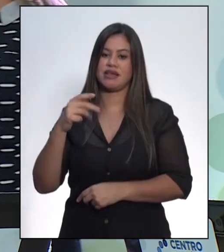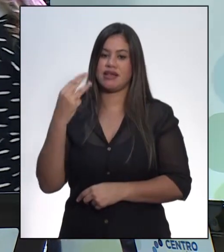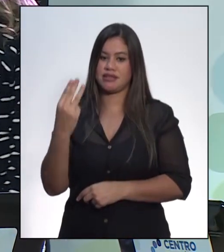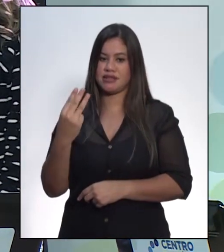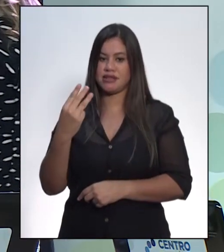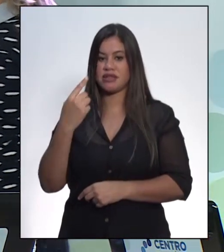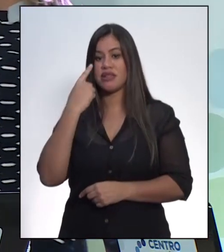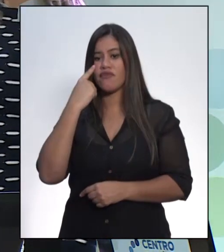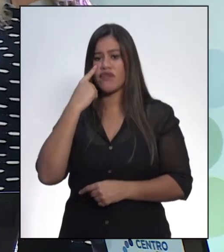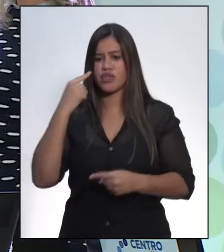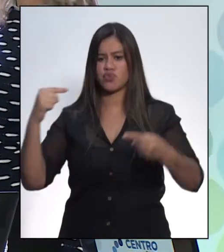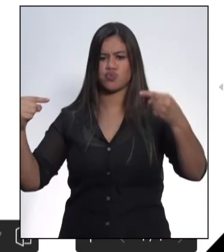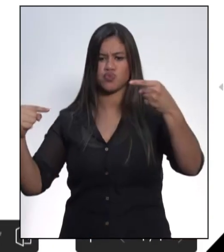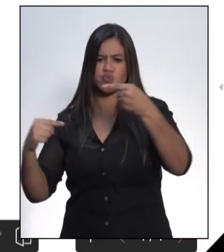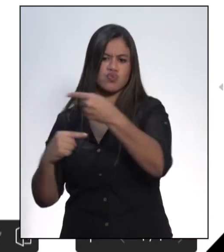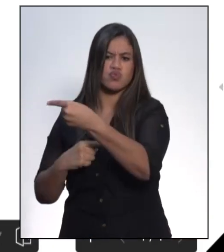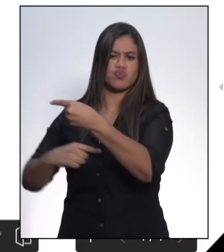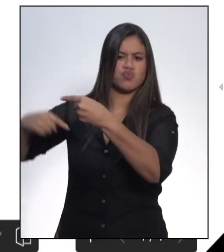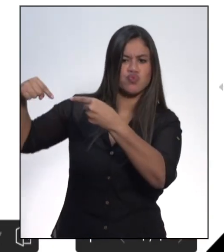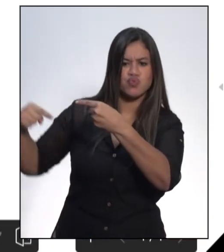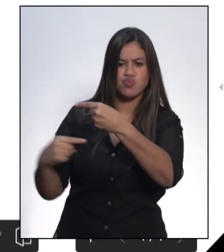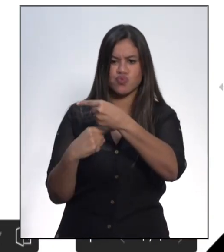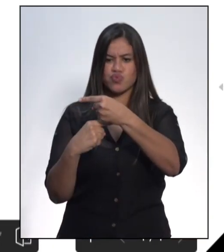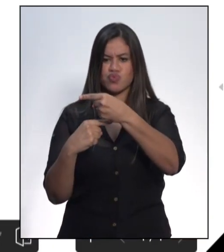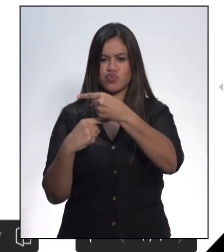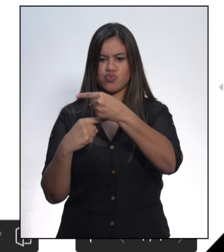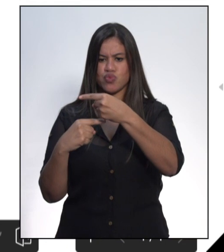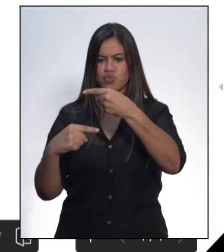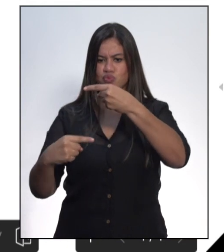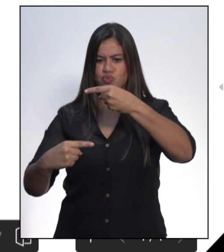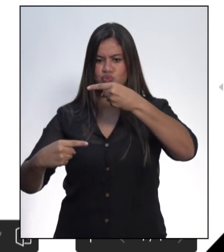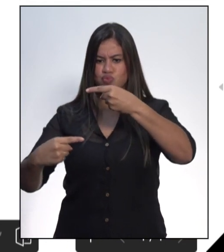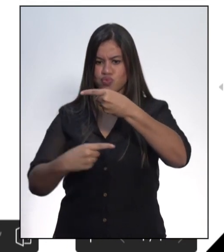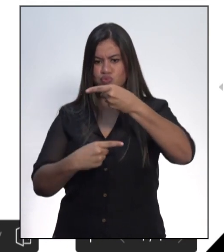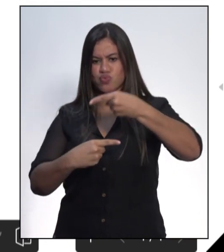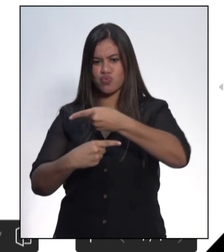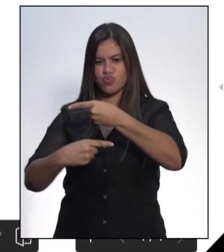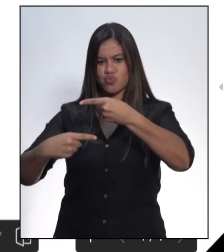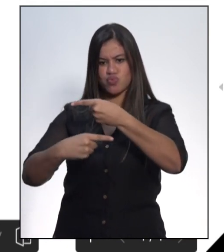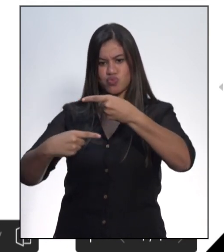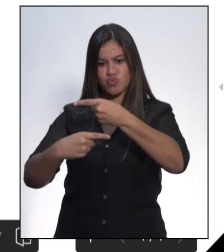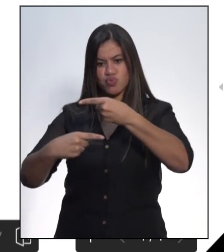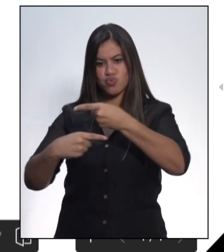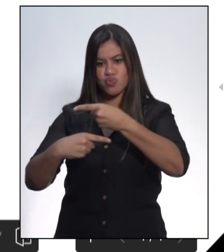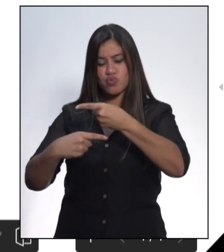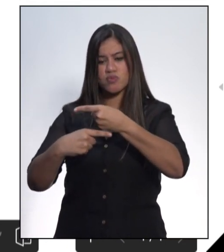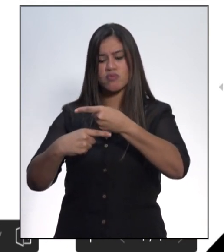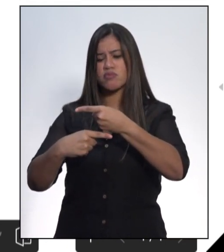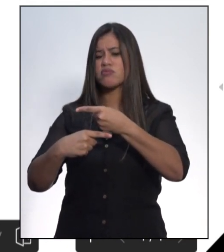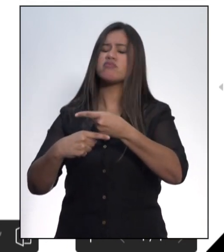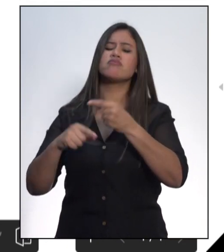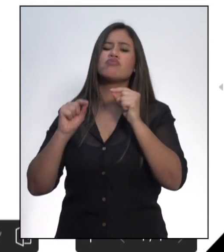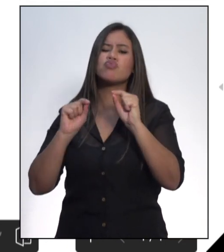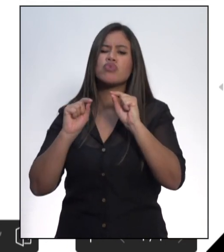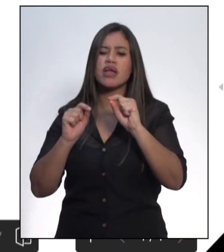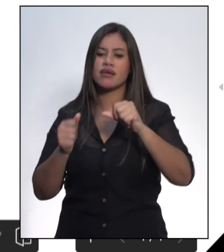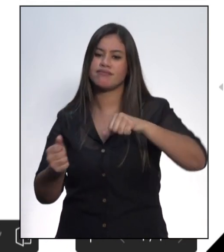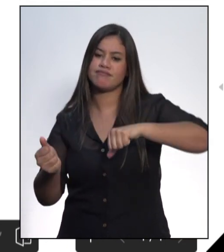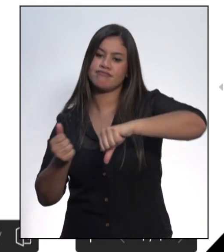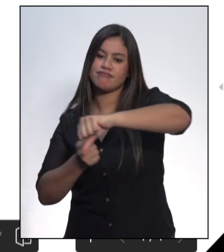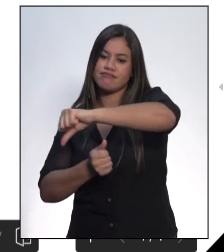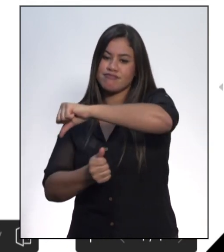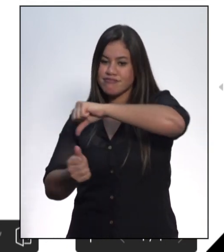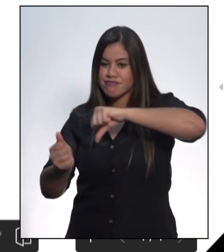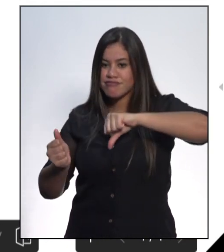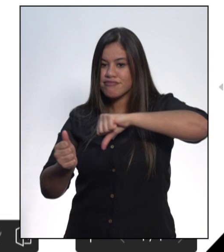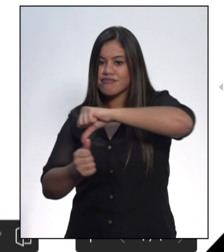seta dupla, onde a gente tem um sentido direto e o sentido inverso, porque essa nossa transformação é uma